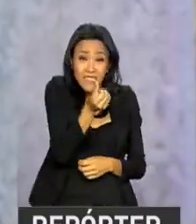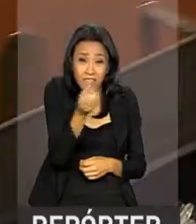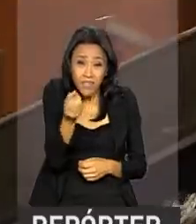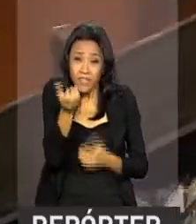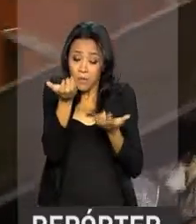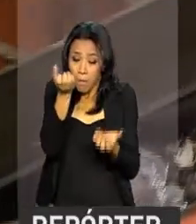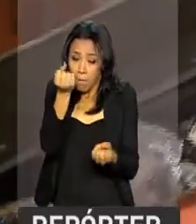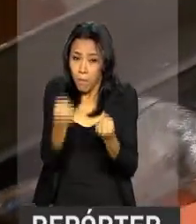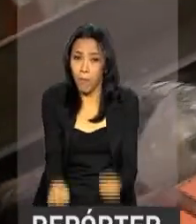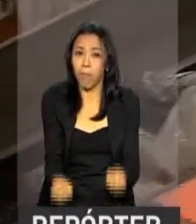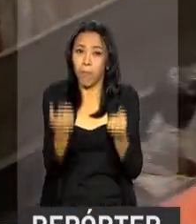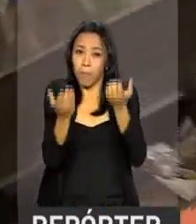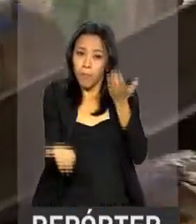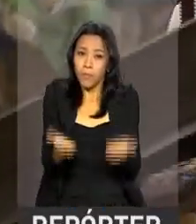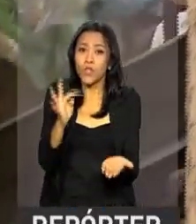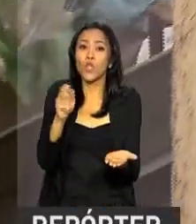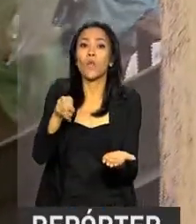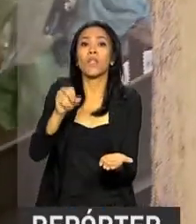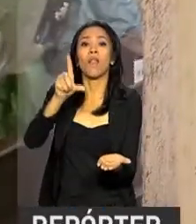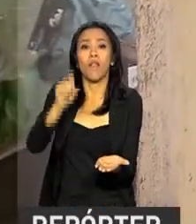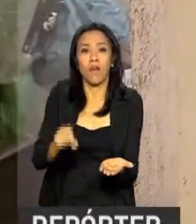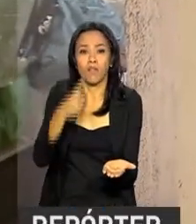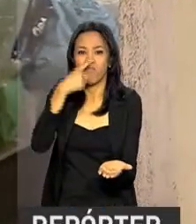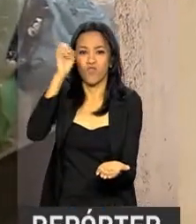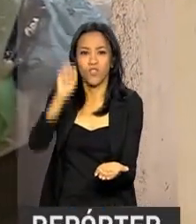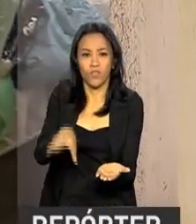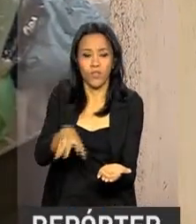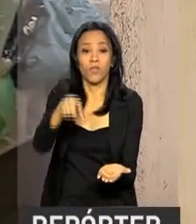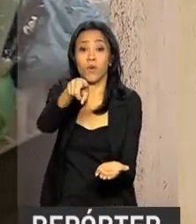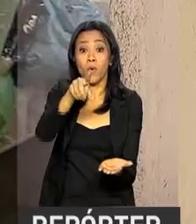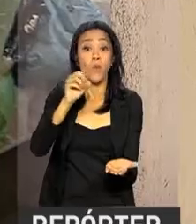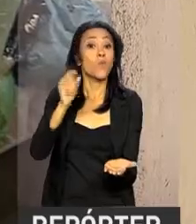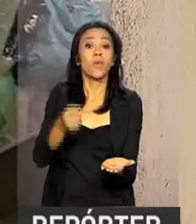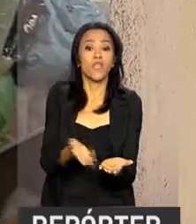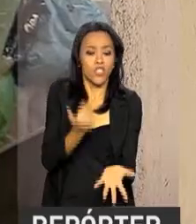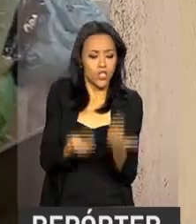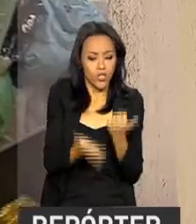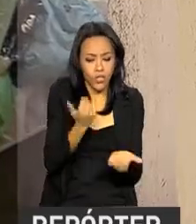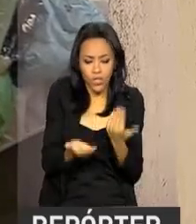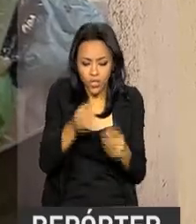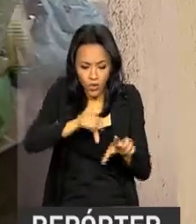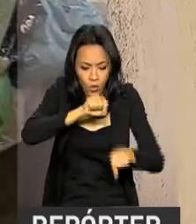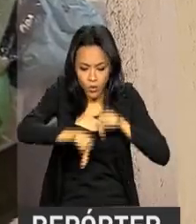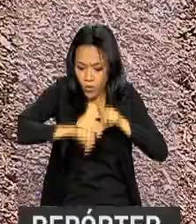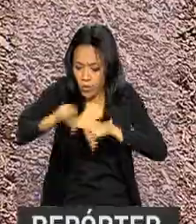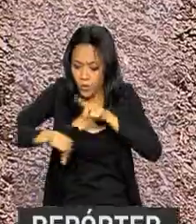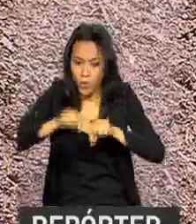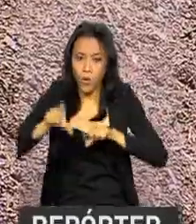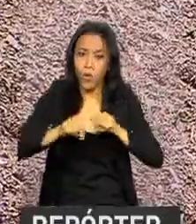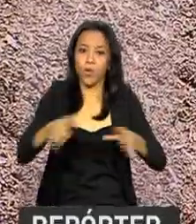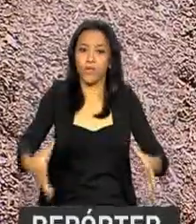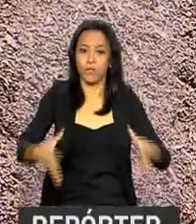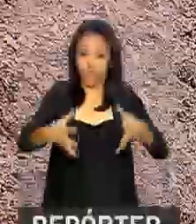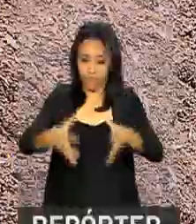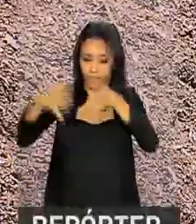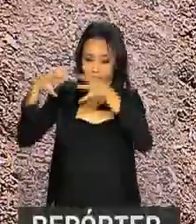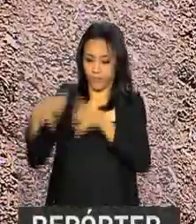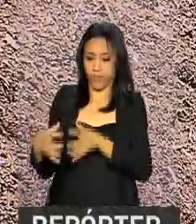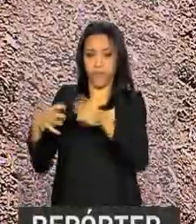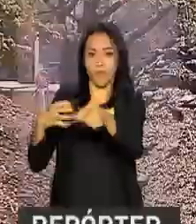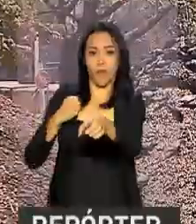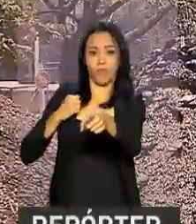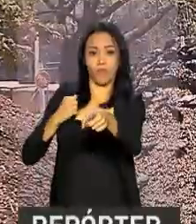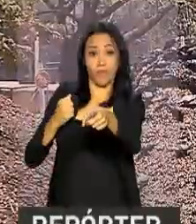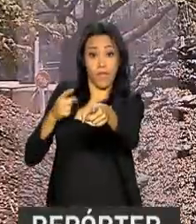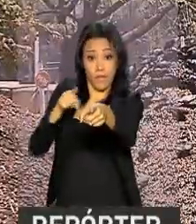o que sobra depois da seleção de recicláveis é triturado e vira compostagem este tipo de adubo